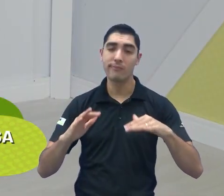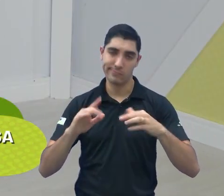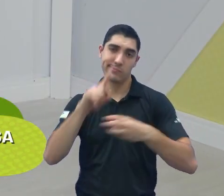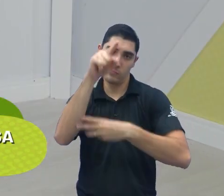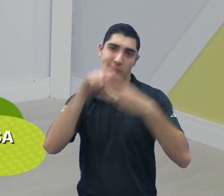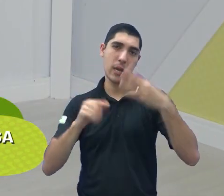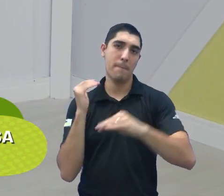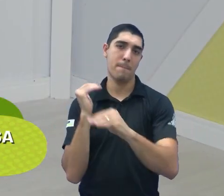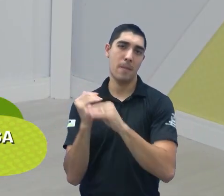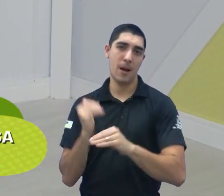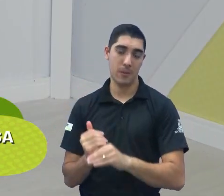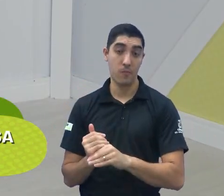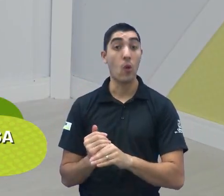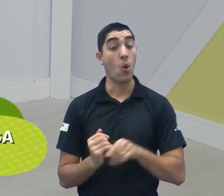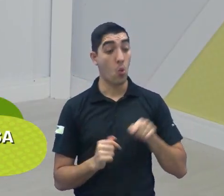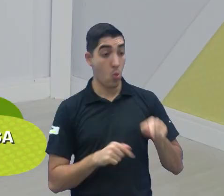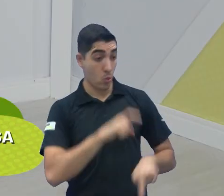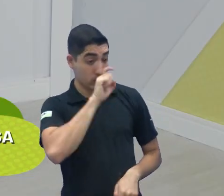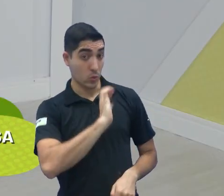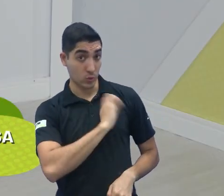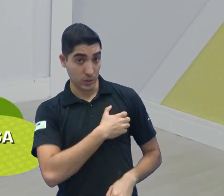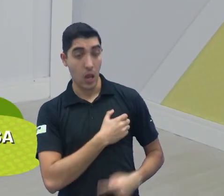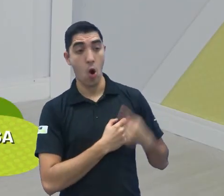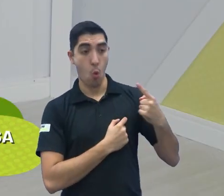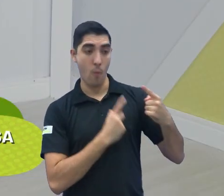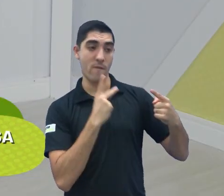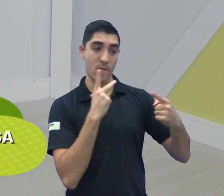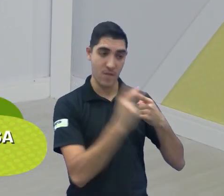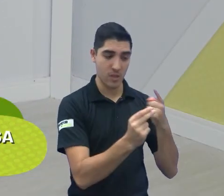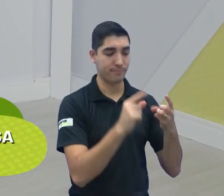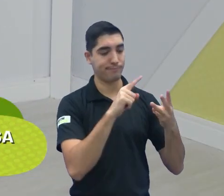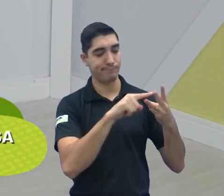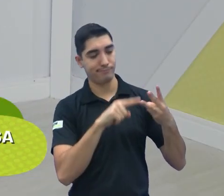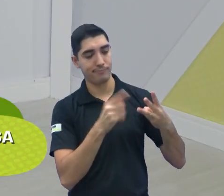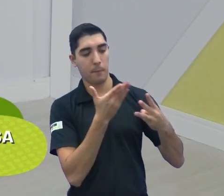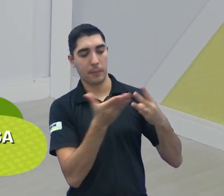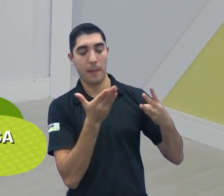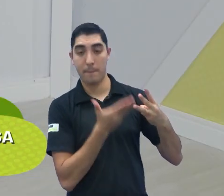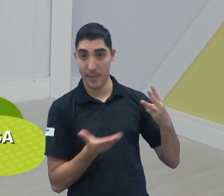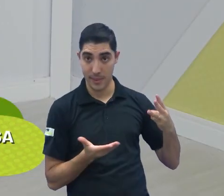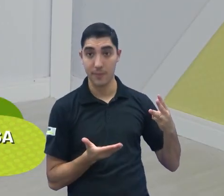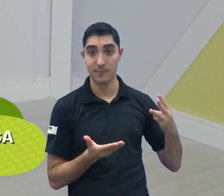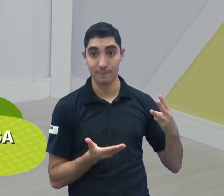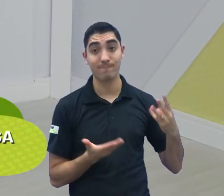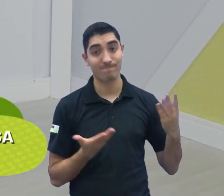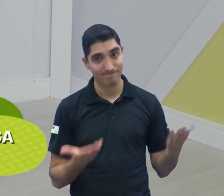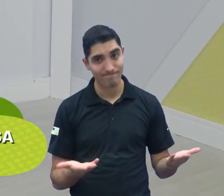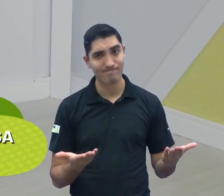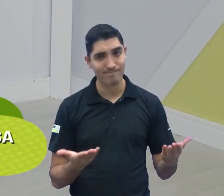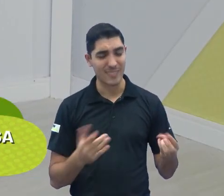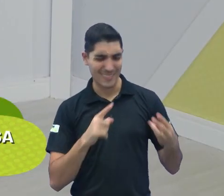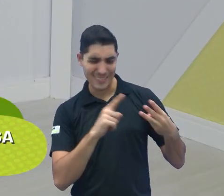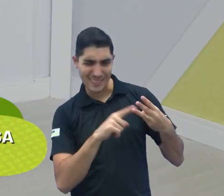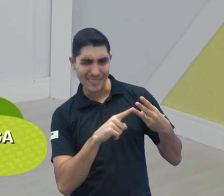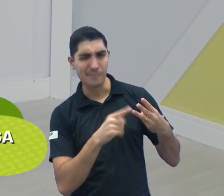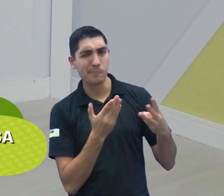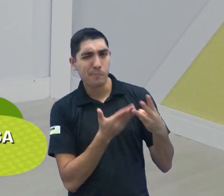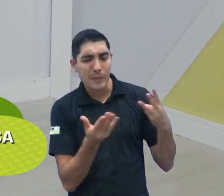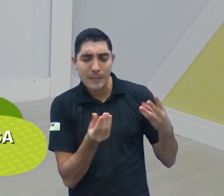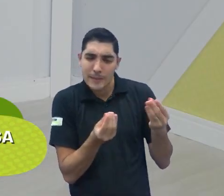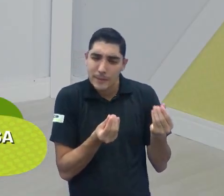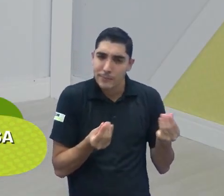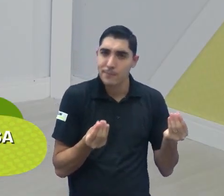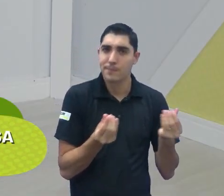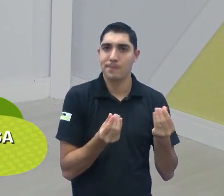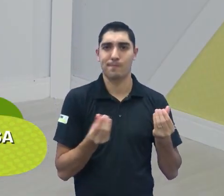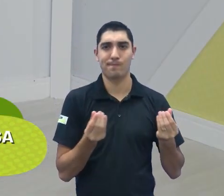José, você sabe, né? Ele soma 1 vitória e 2 derrotas na competição. A última foi meio amarga contra o Juventus da